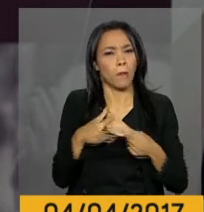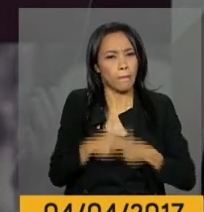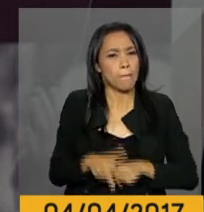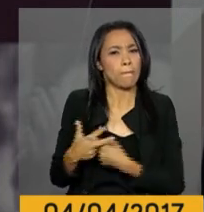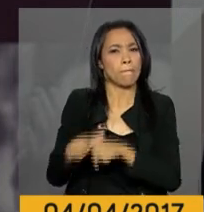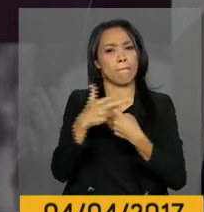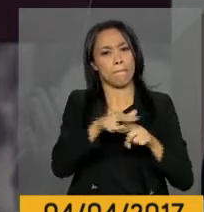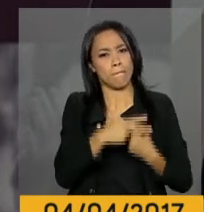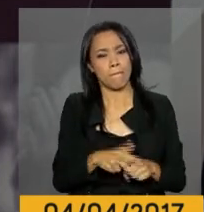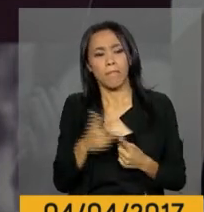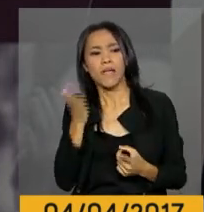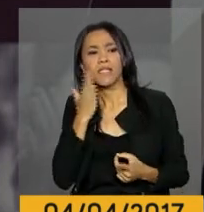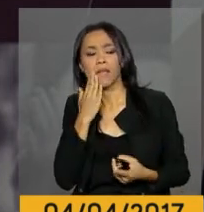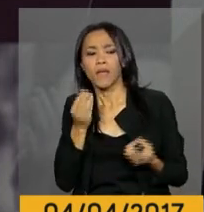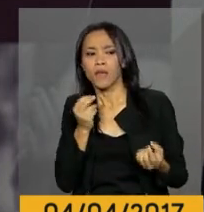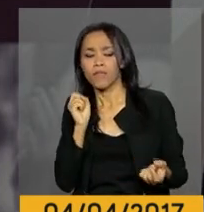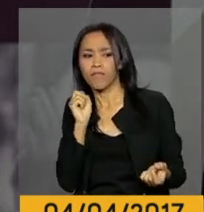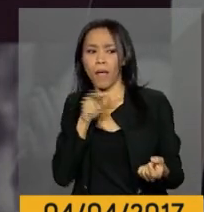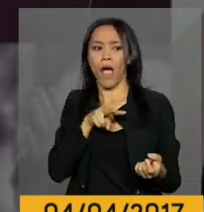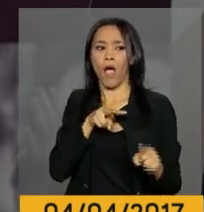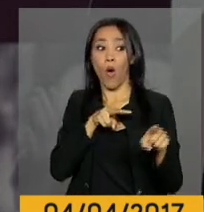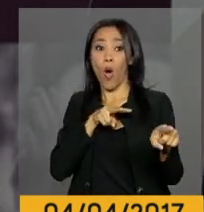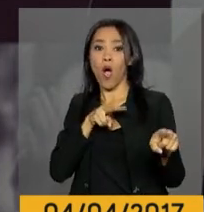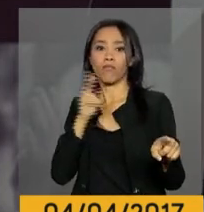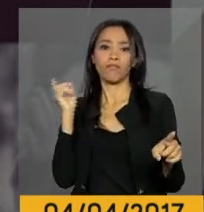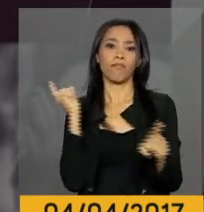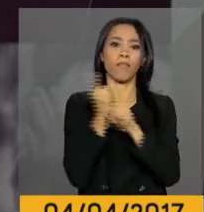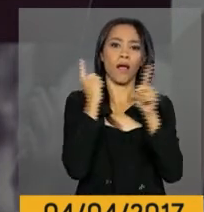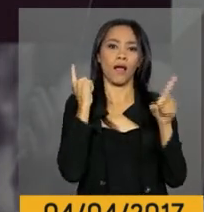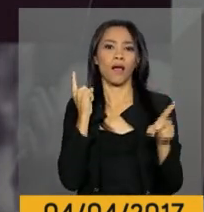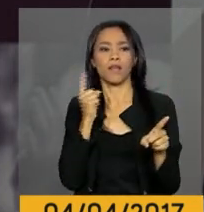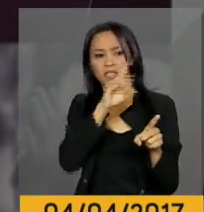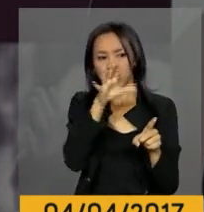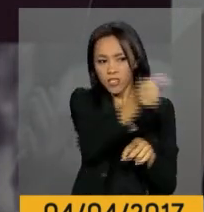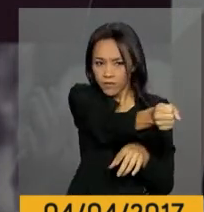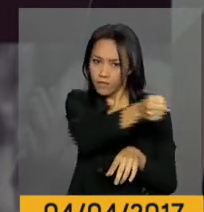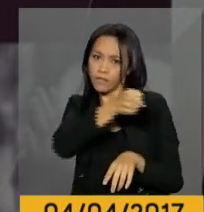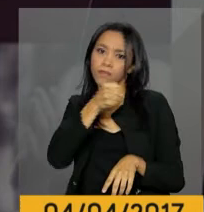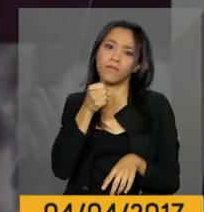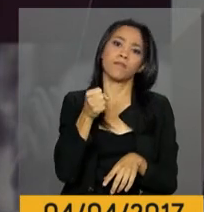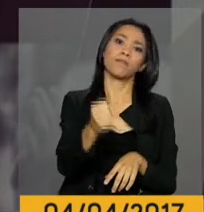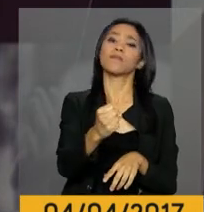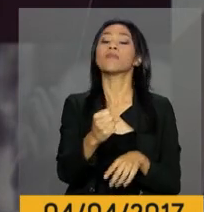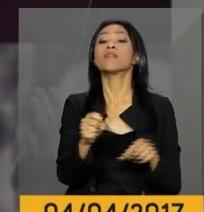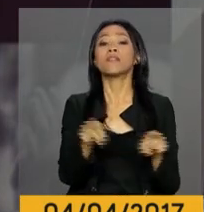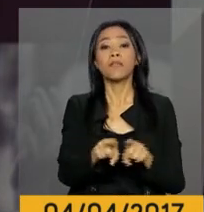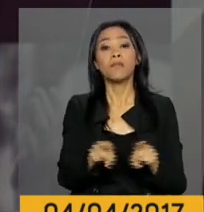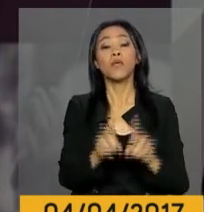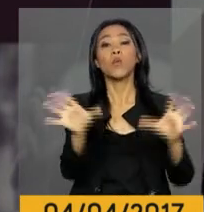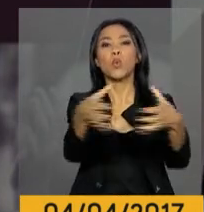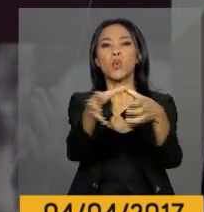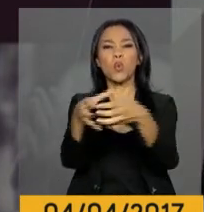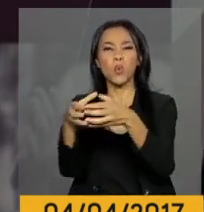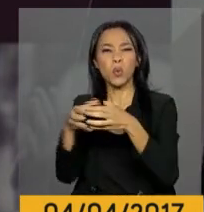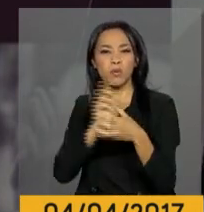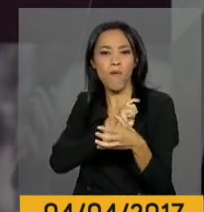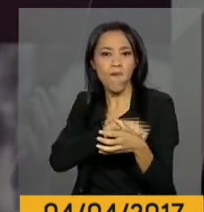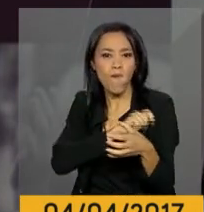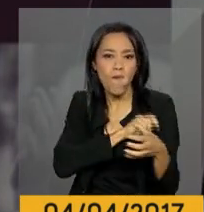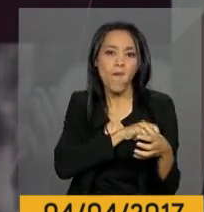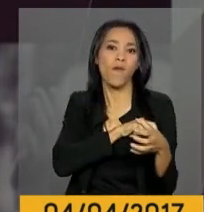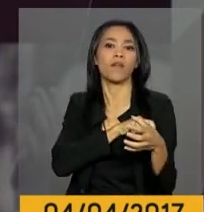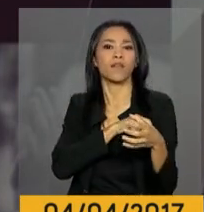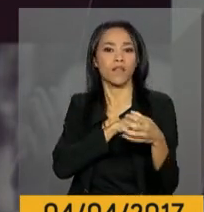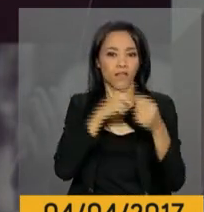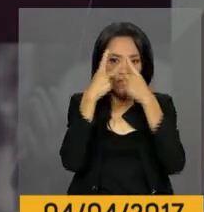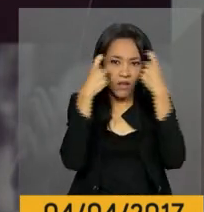de identificar, desarticular e punir redes de exploração sexual. Aliás, no dia